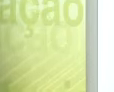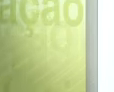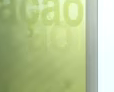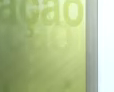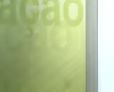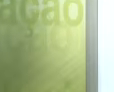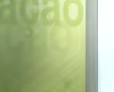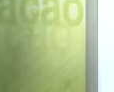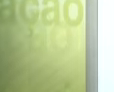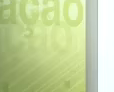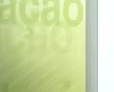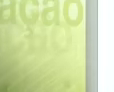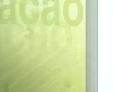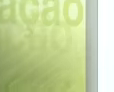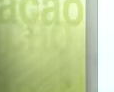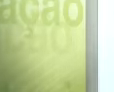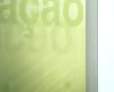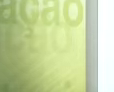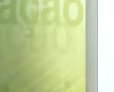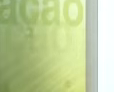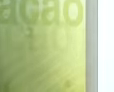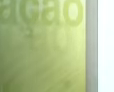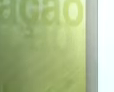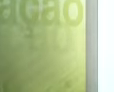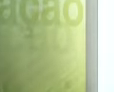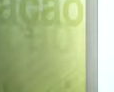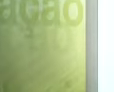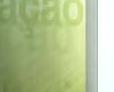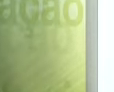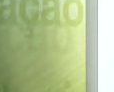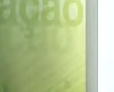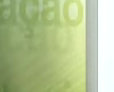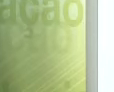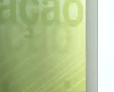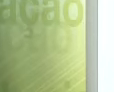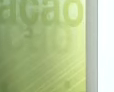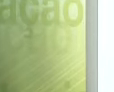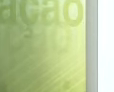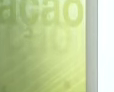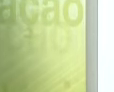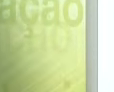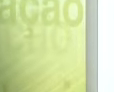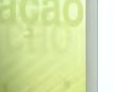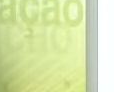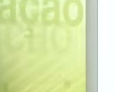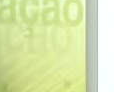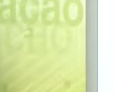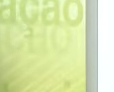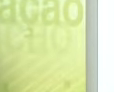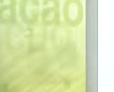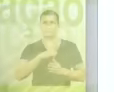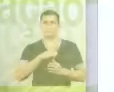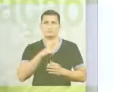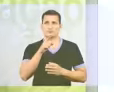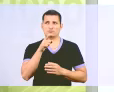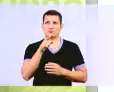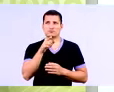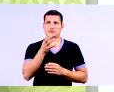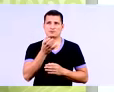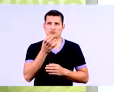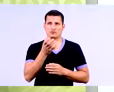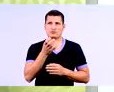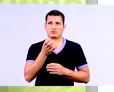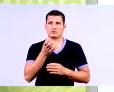você quer desse elemento, não só o elemento, não só as características que ele tem, você quer deste elemento